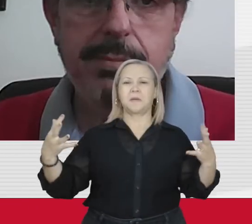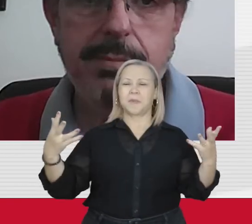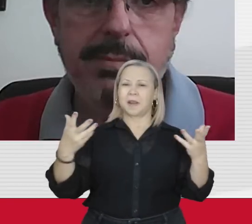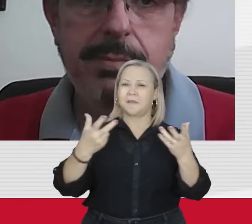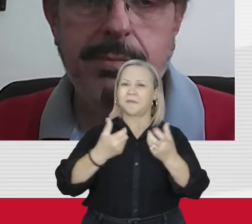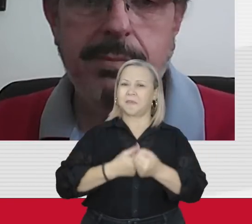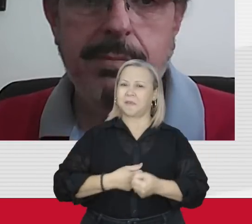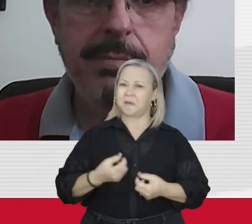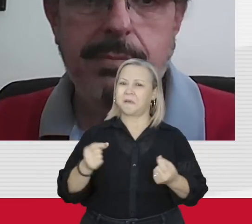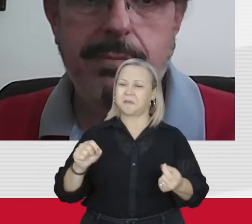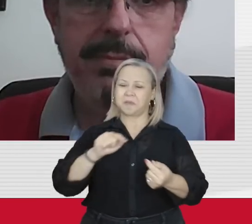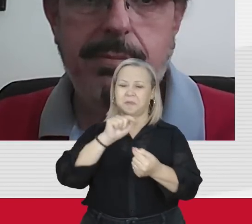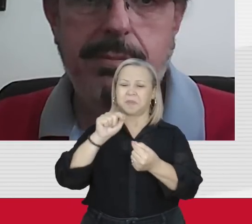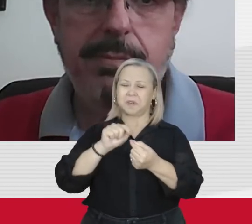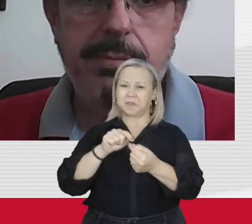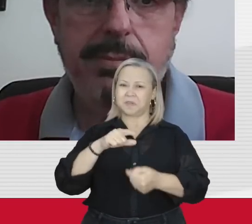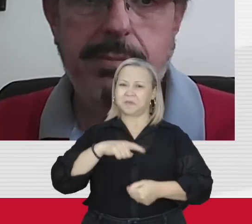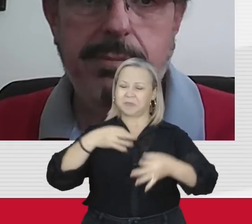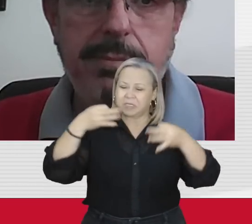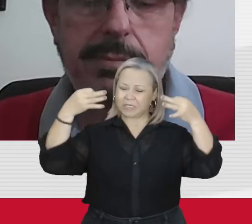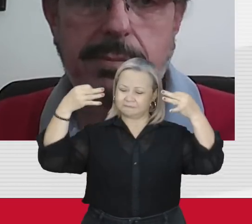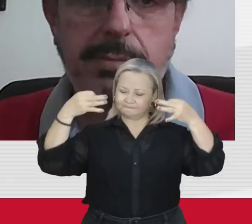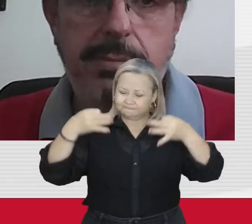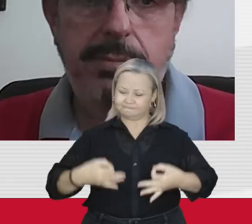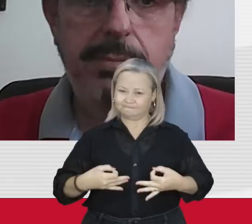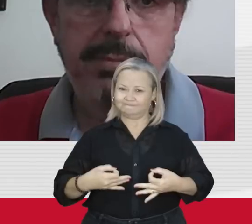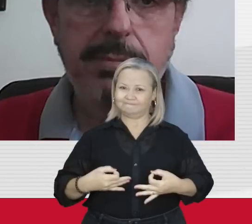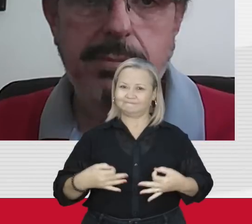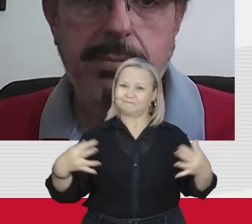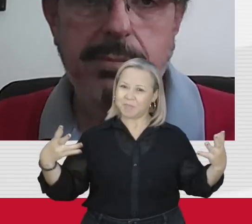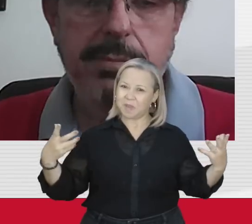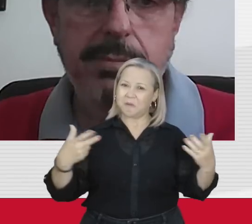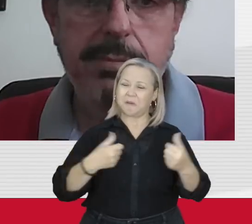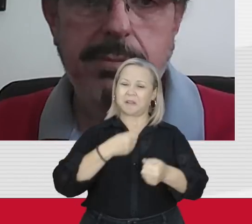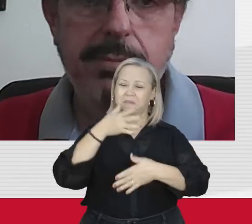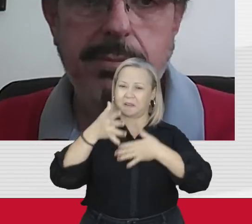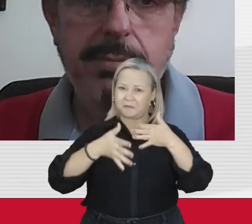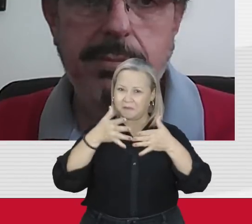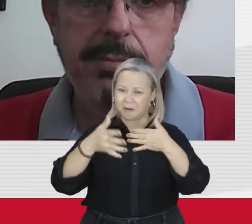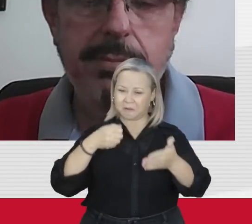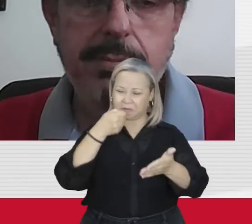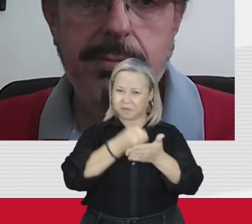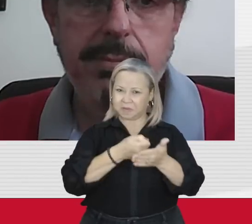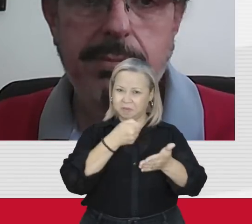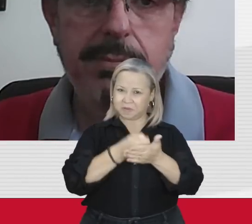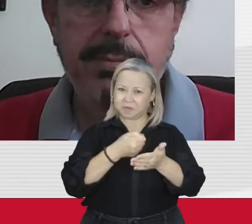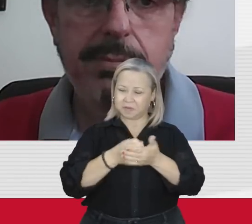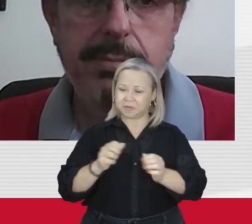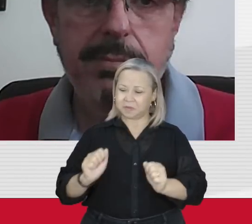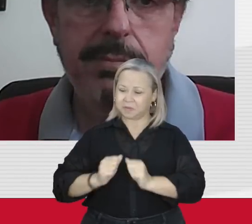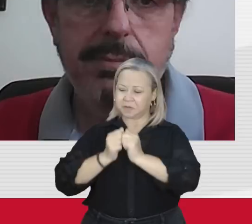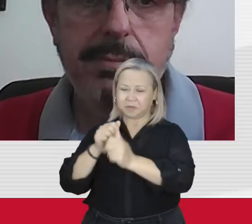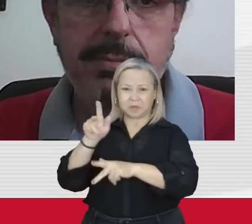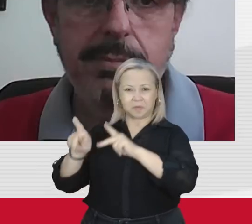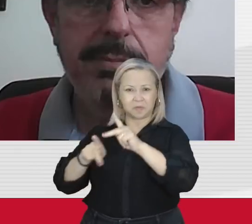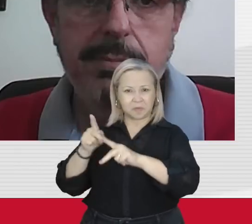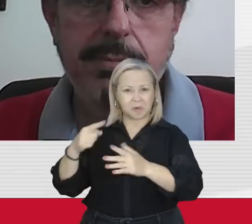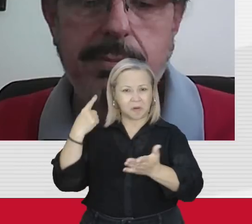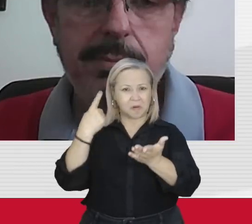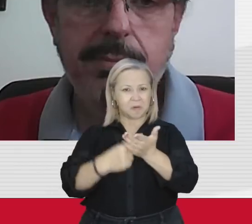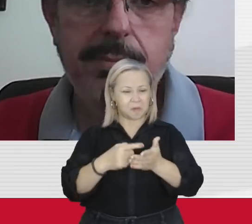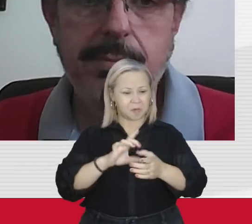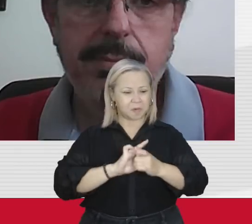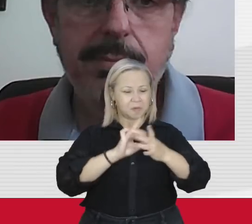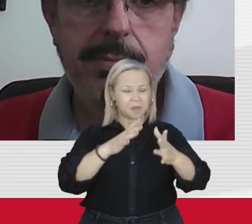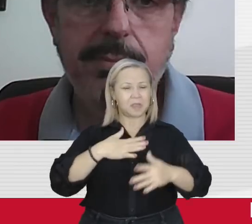vem aqui, mantém uma linha coerente de luta ao lado do povo, de compromisso com a democracia, com a liberdade, com o bem-estar